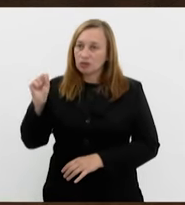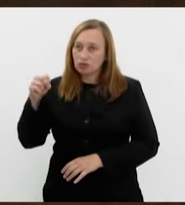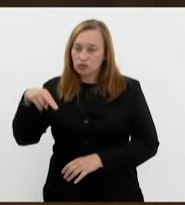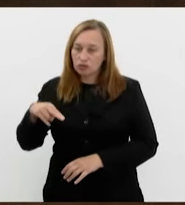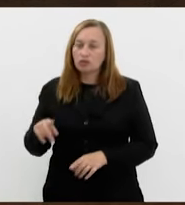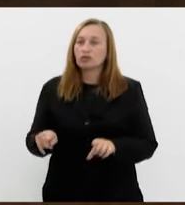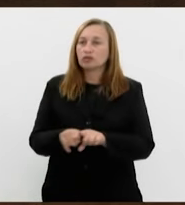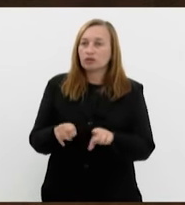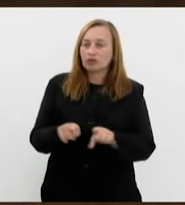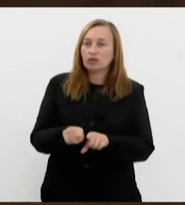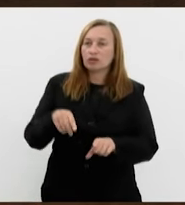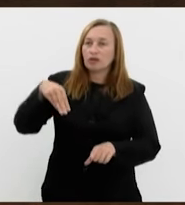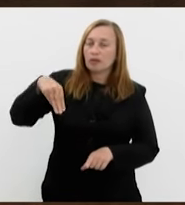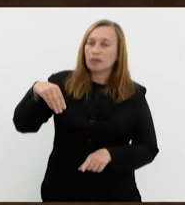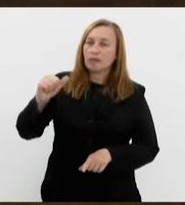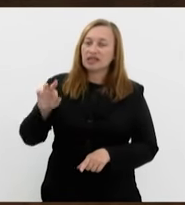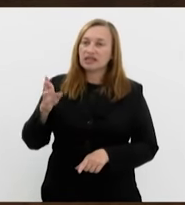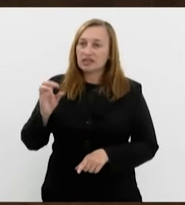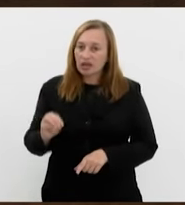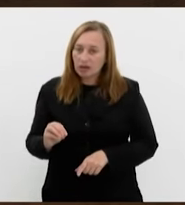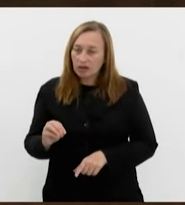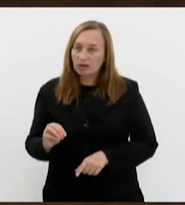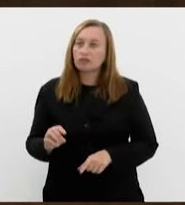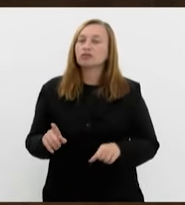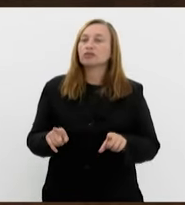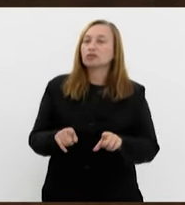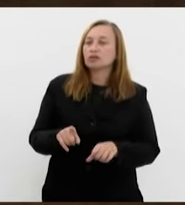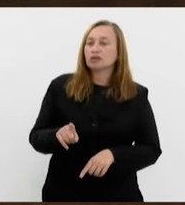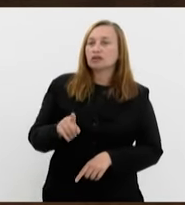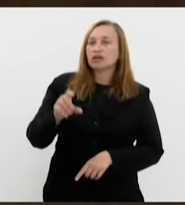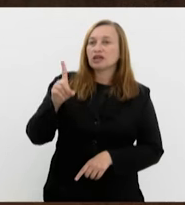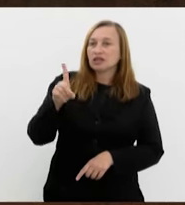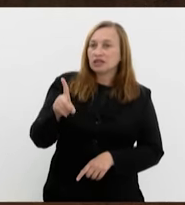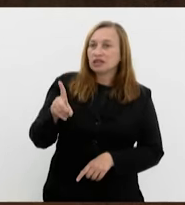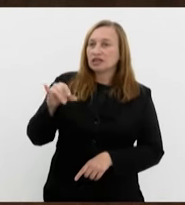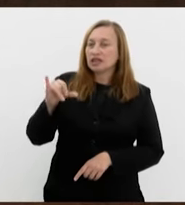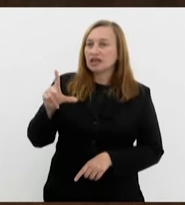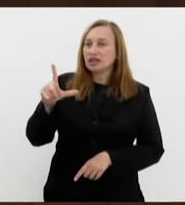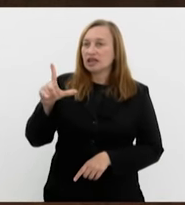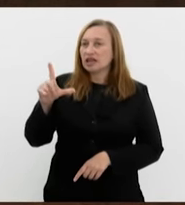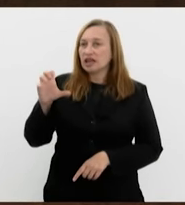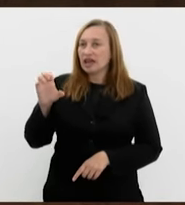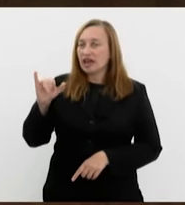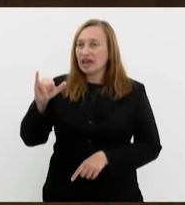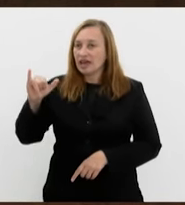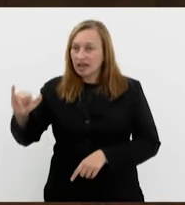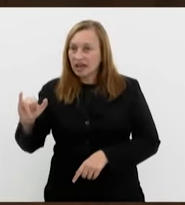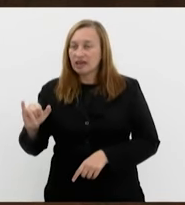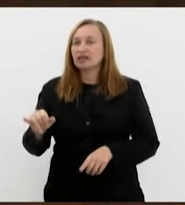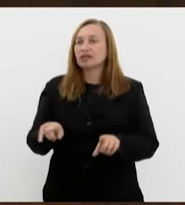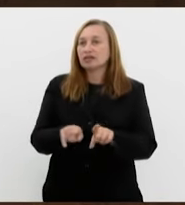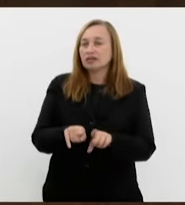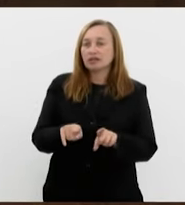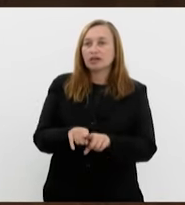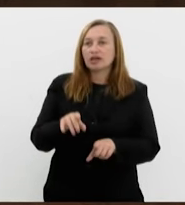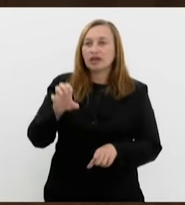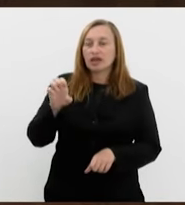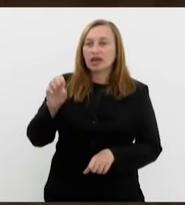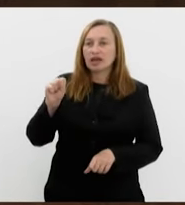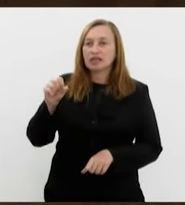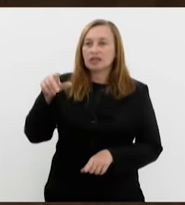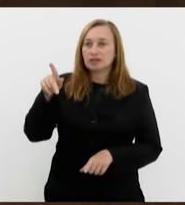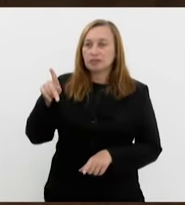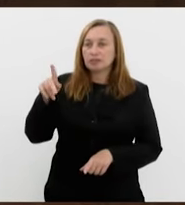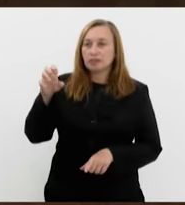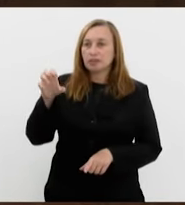Polícia Marcelo José Fernandes, comissário de Polícia Dirley Lima dos Santos, inspetor de Polícia Jorge